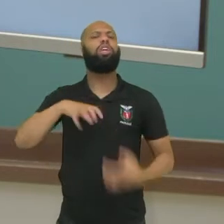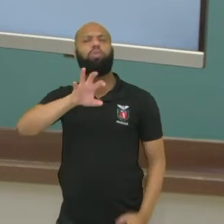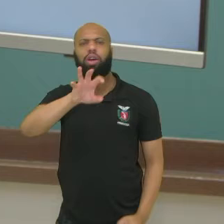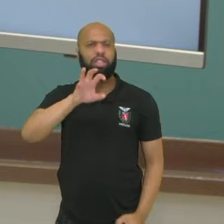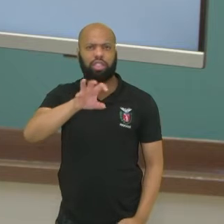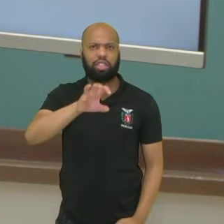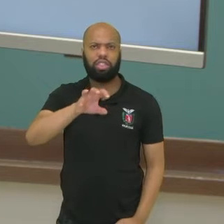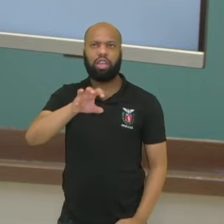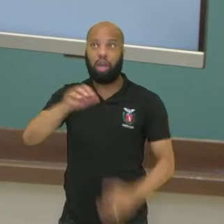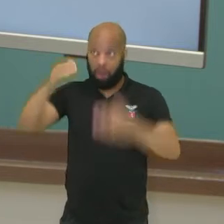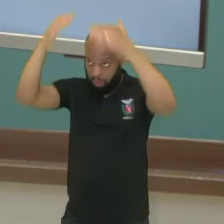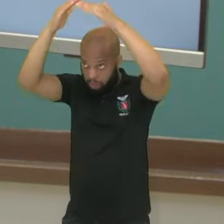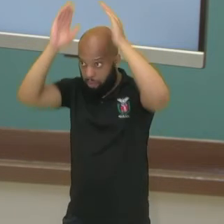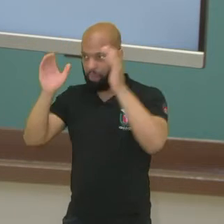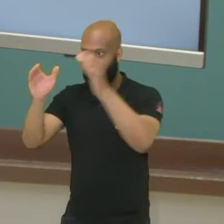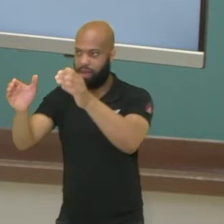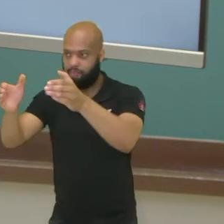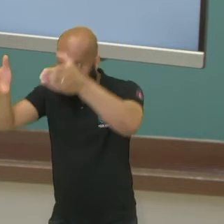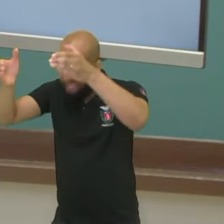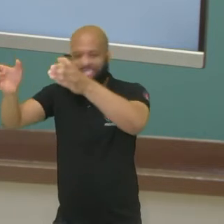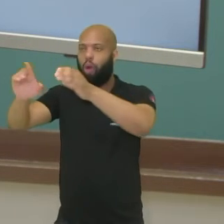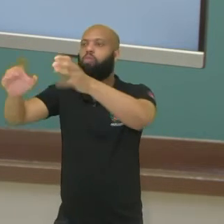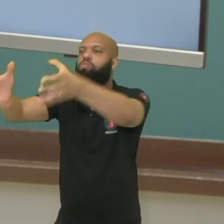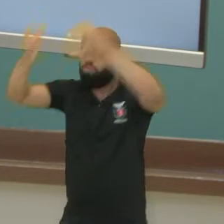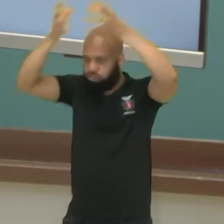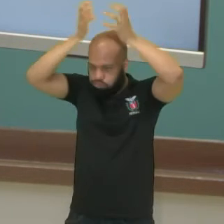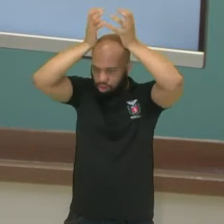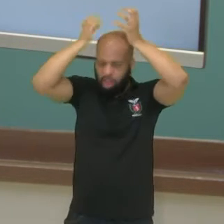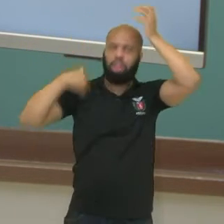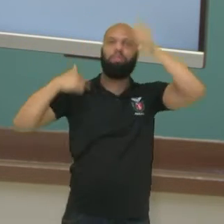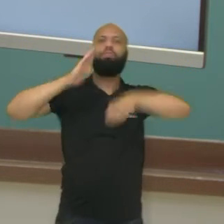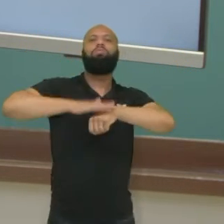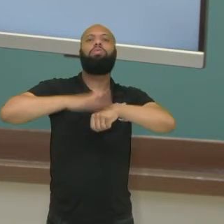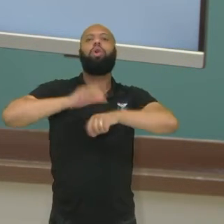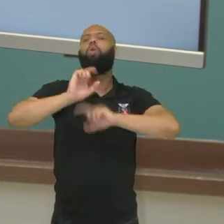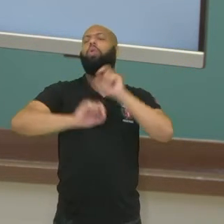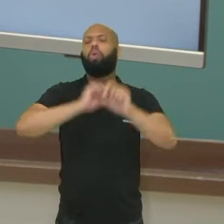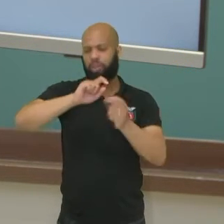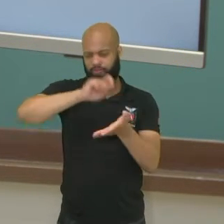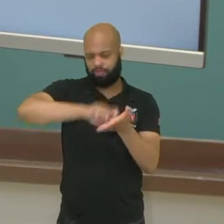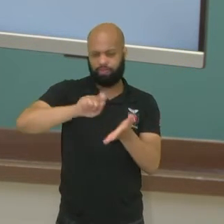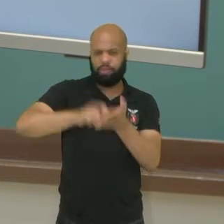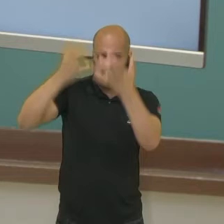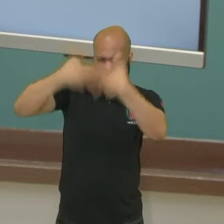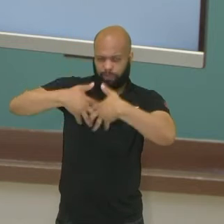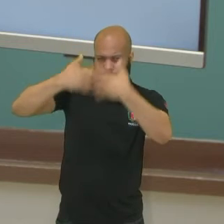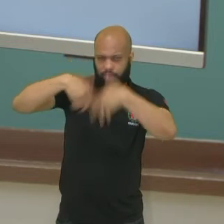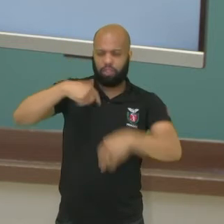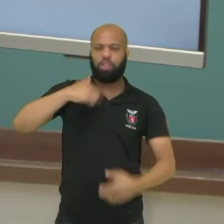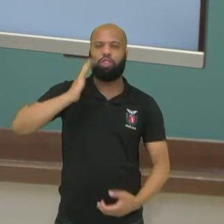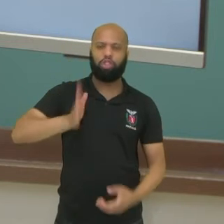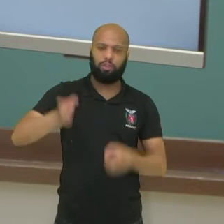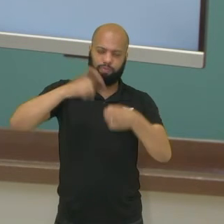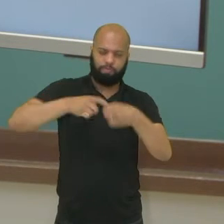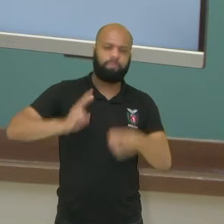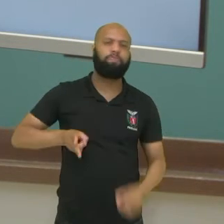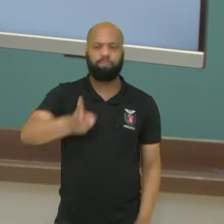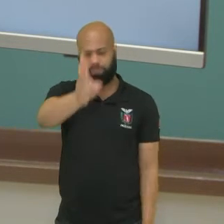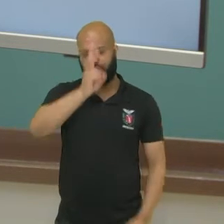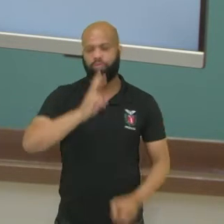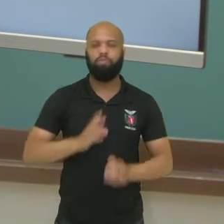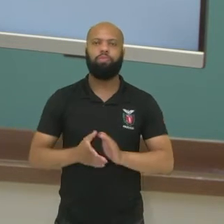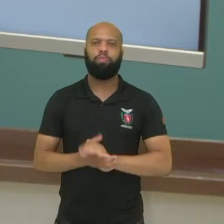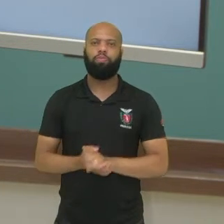De tirar a coroa da mão do Papa e se autocoroar. Vamos refletir sobre isso e a gente já faz a correção da